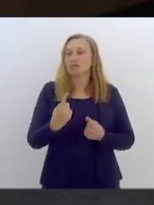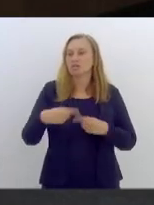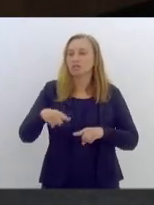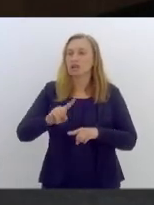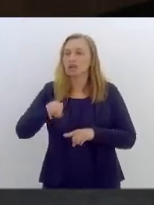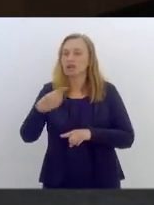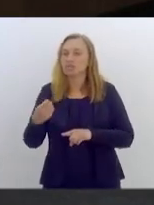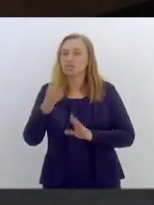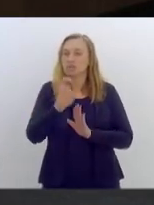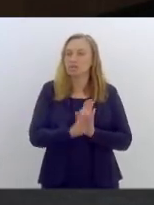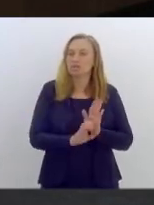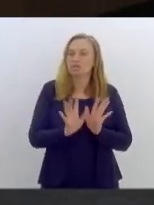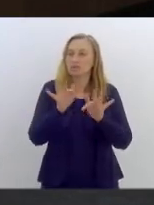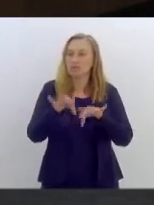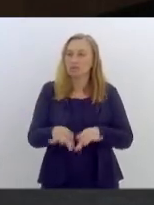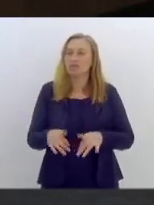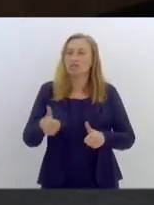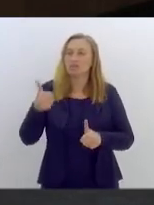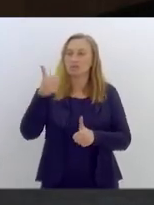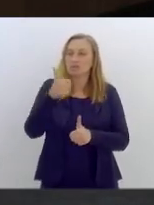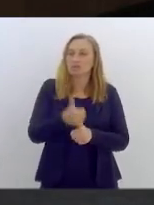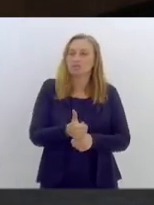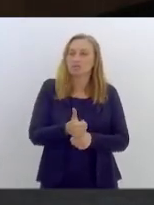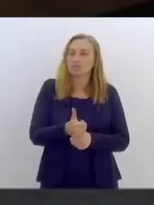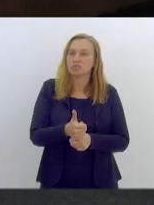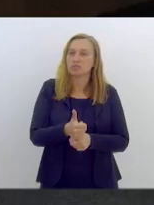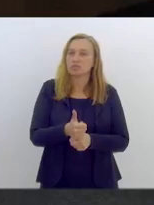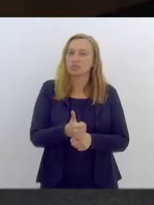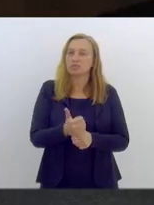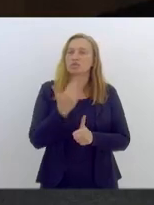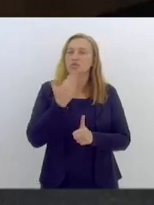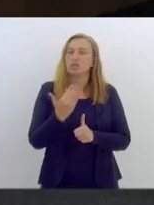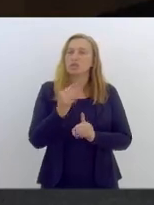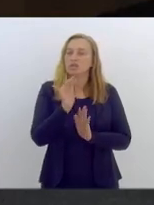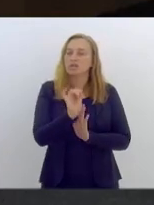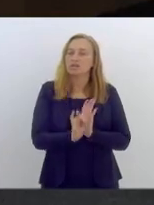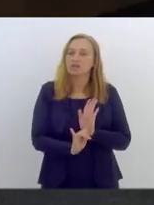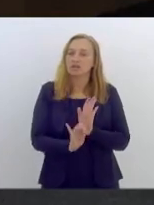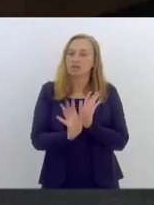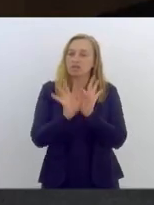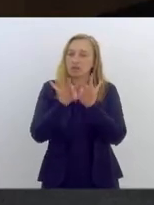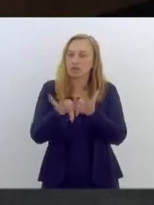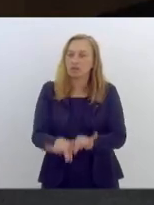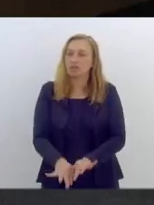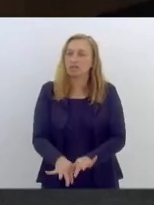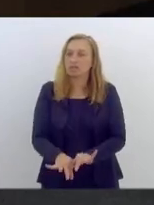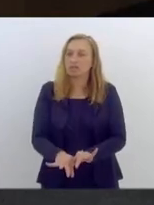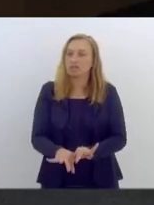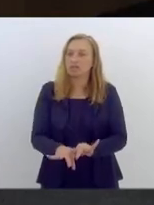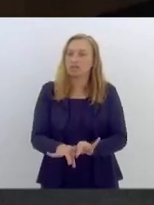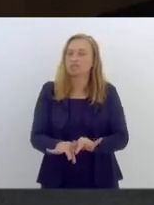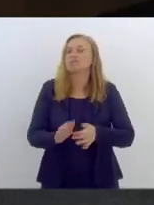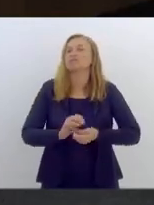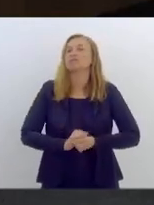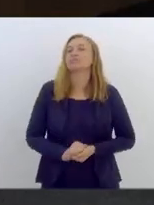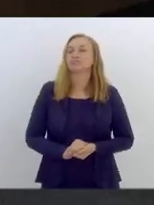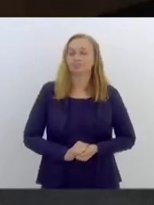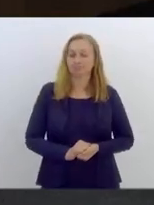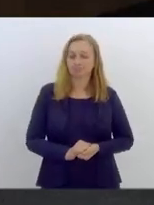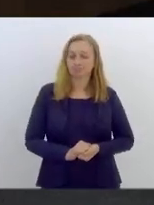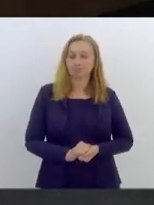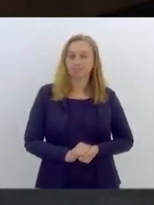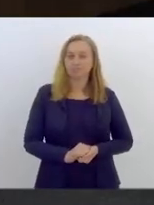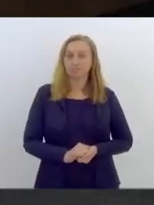emendas, concluindo por substitutivo, pedindo a Vossa Excelência forma final de